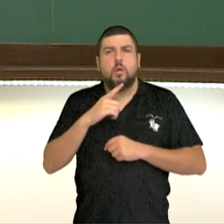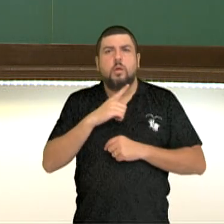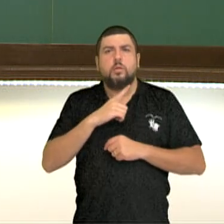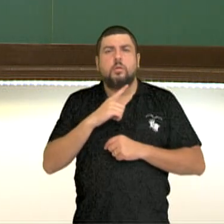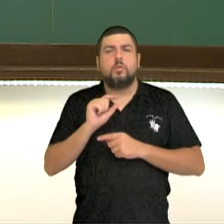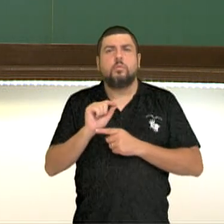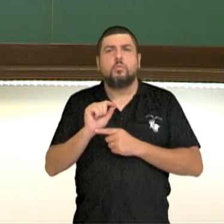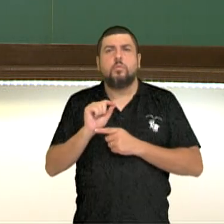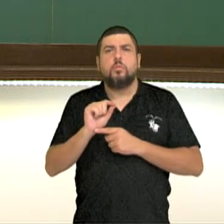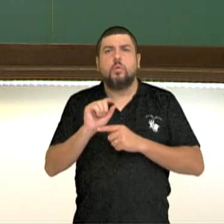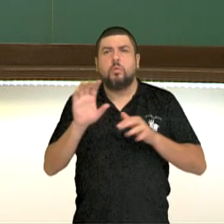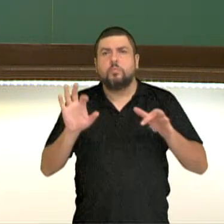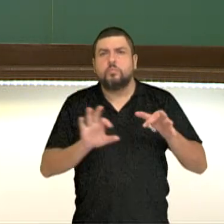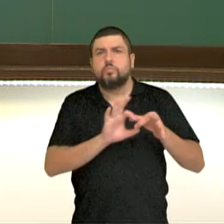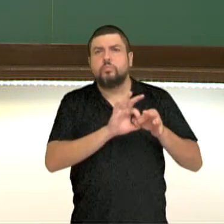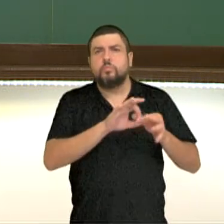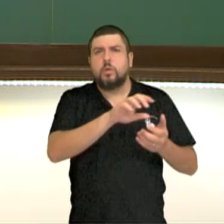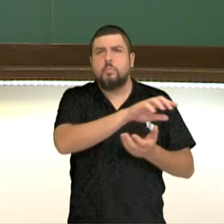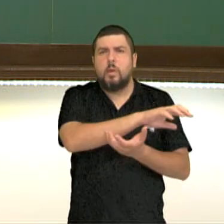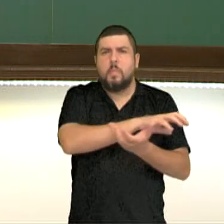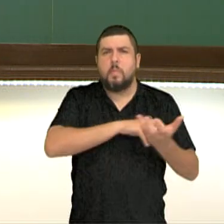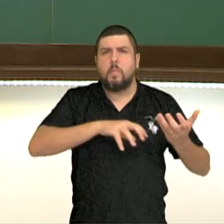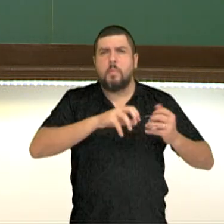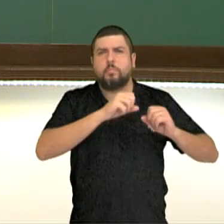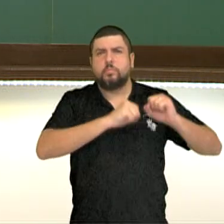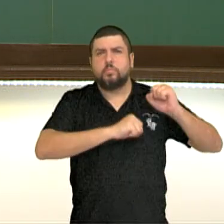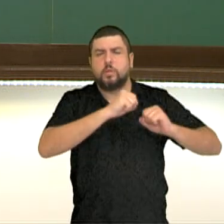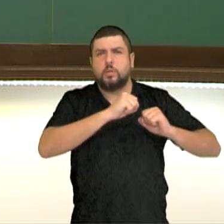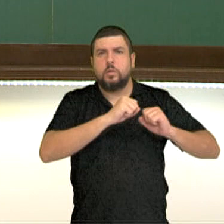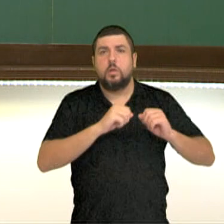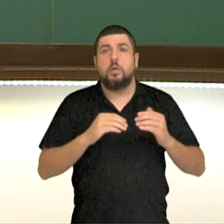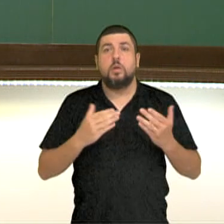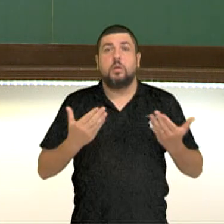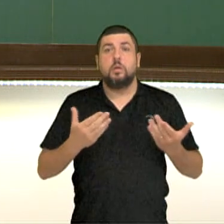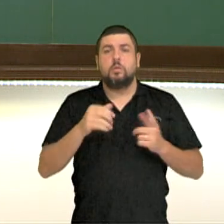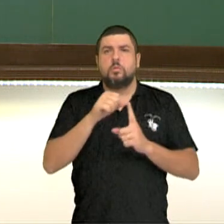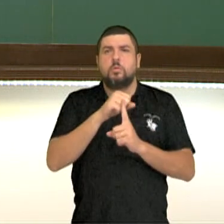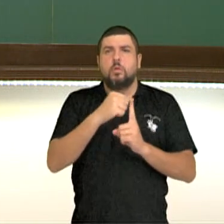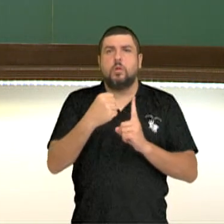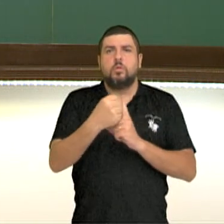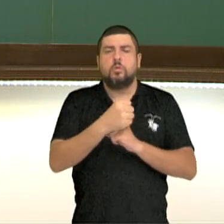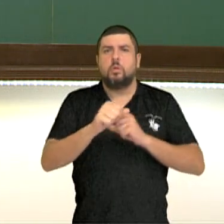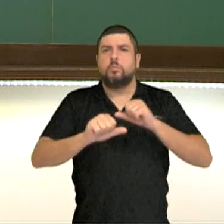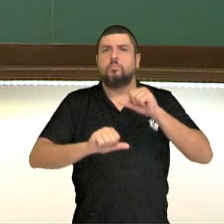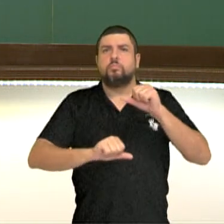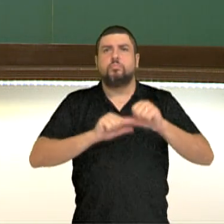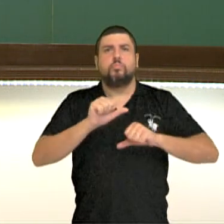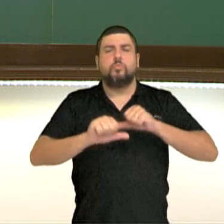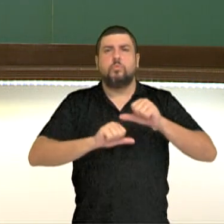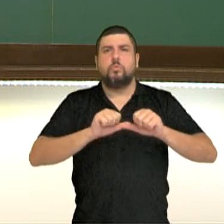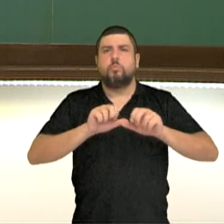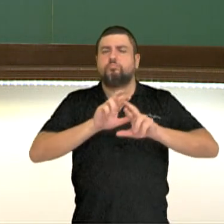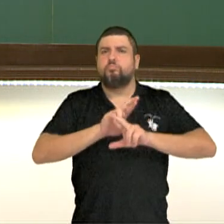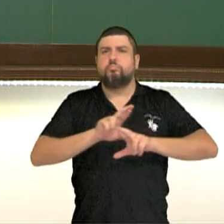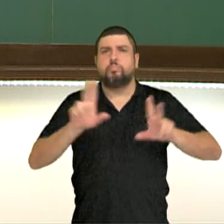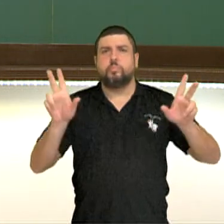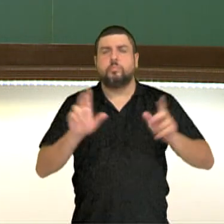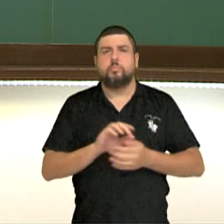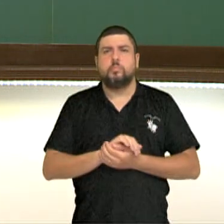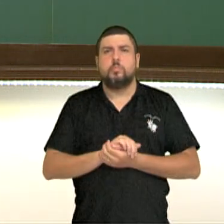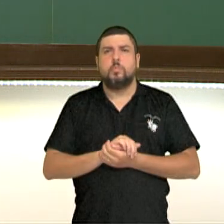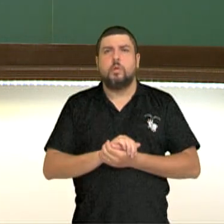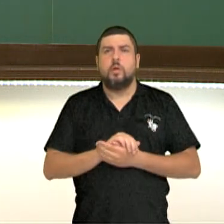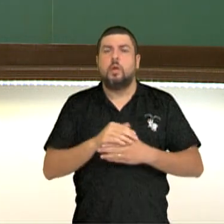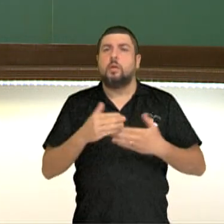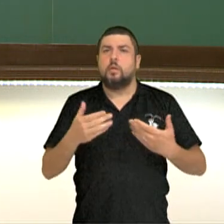revoluções industriais, as mudanças sociais, elas tinham, né, geravam demasiadas de mudanças. Aí sim, a